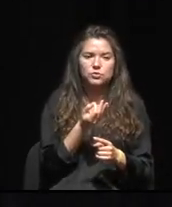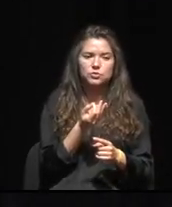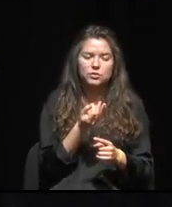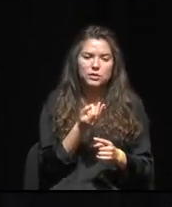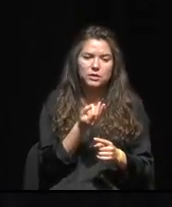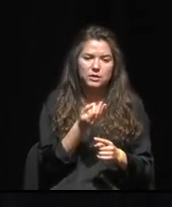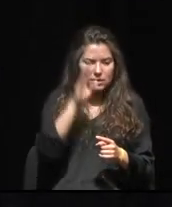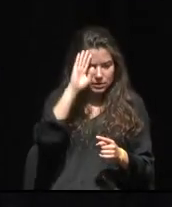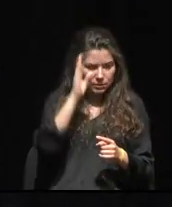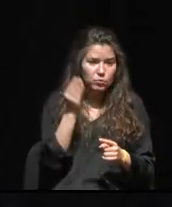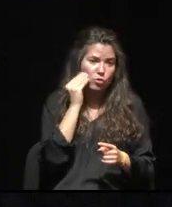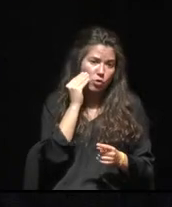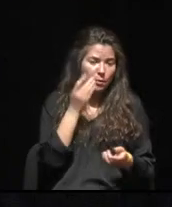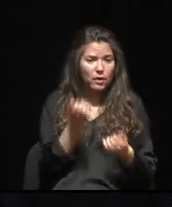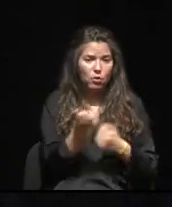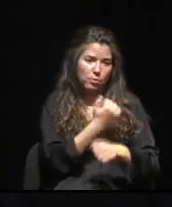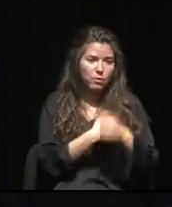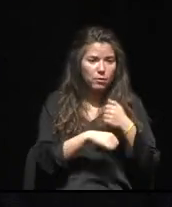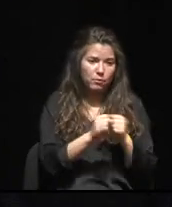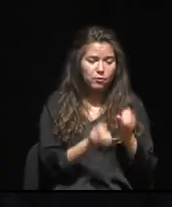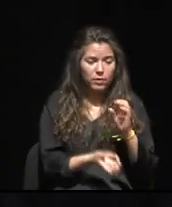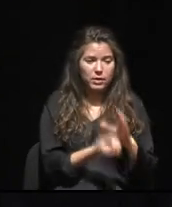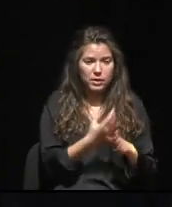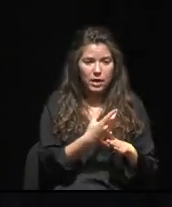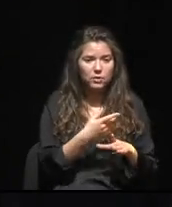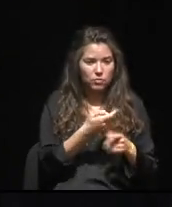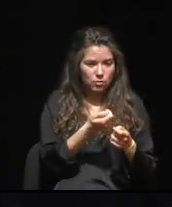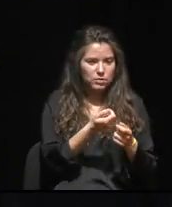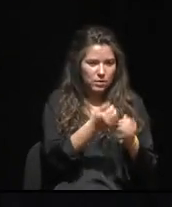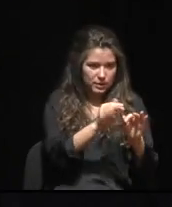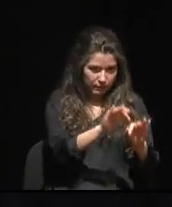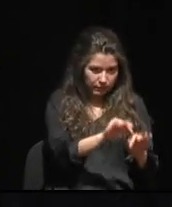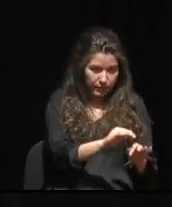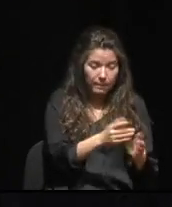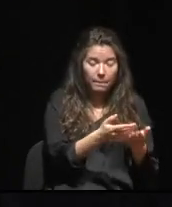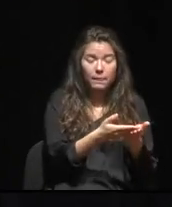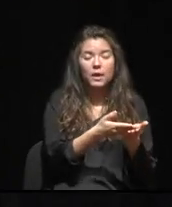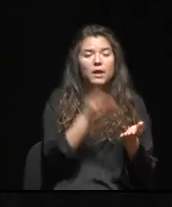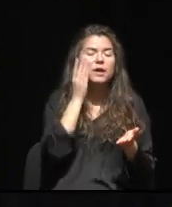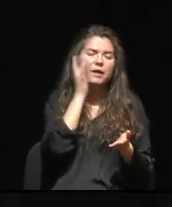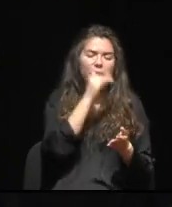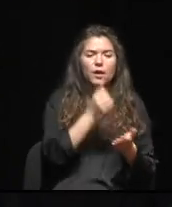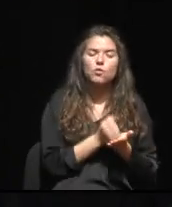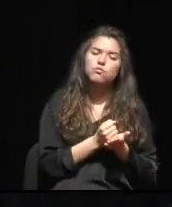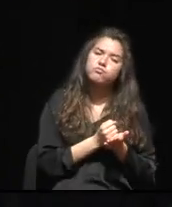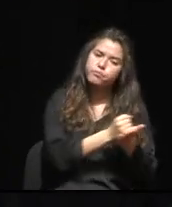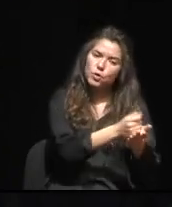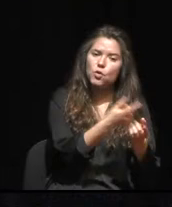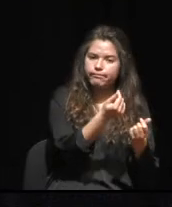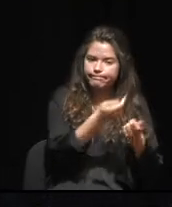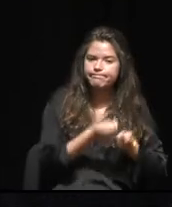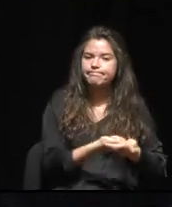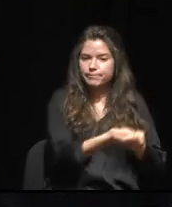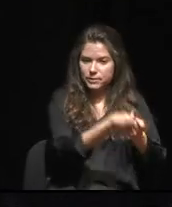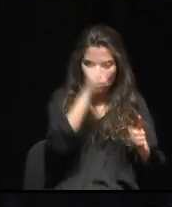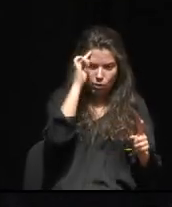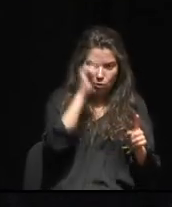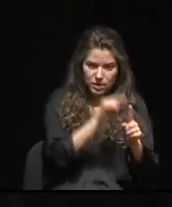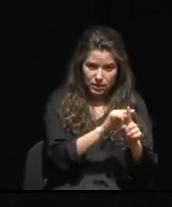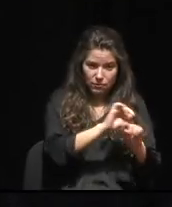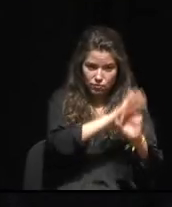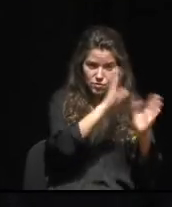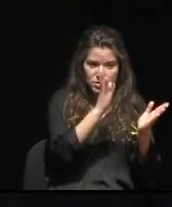sabemos como é que este movimento foi criado senhora estou mesmo a concluir e quem é que o ajudou a financiar e com que objetivo na sua